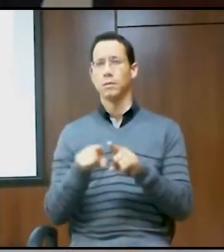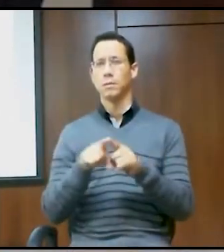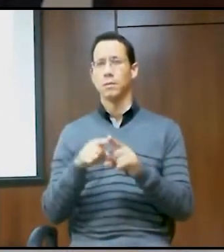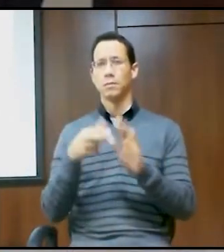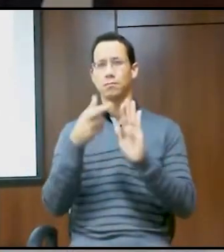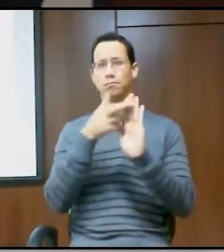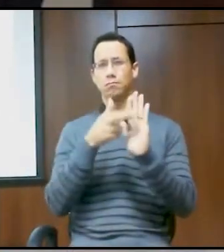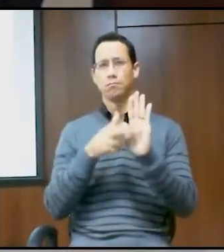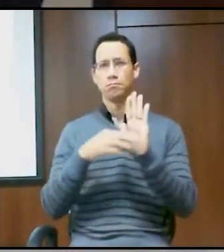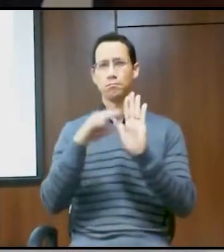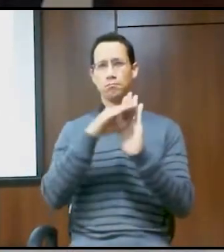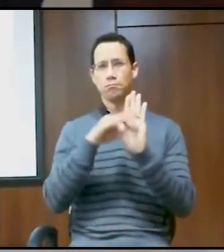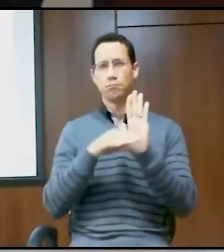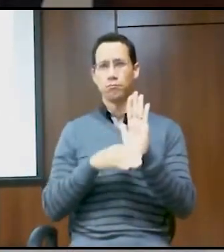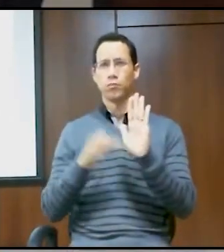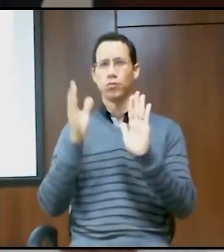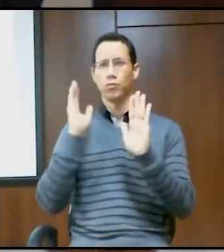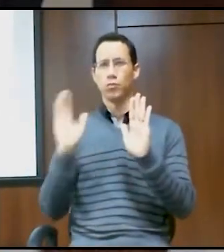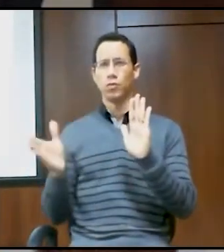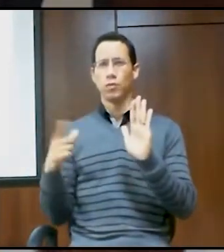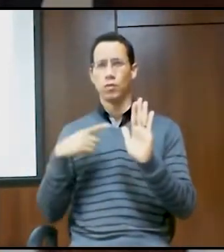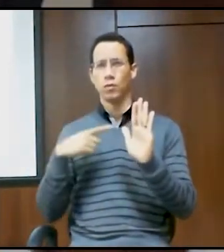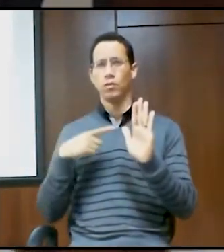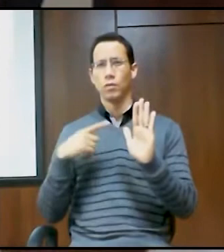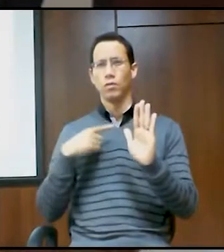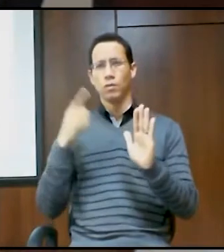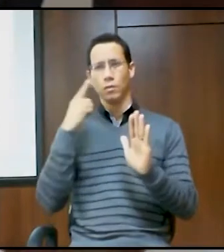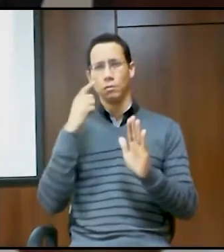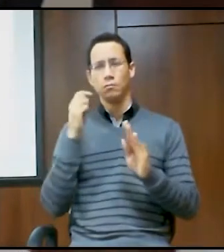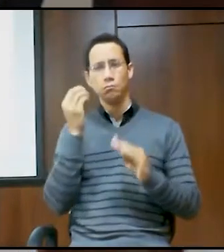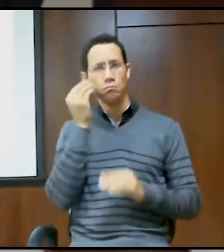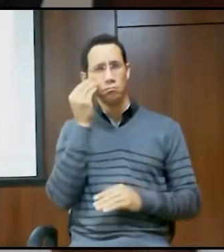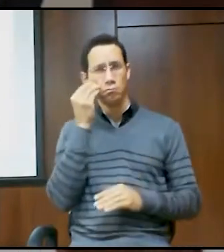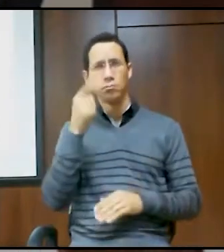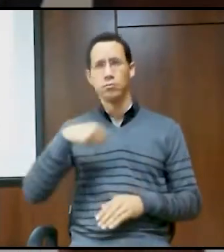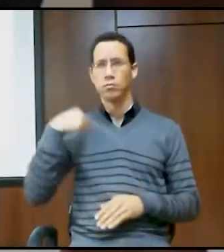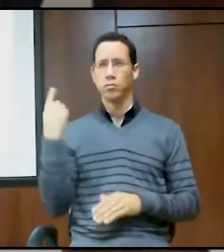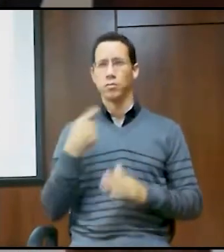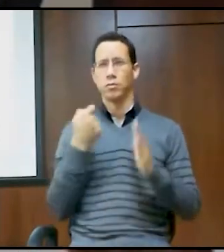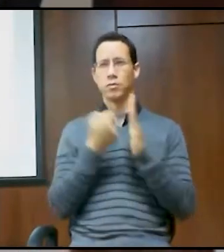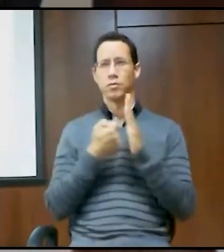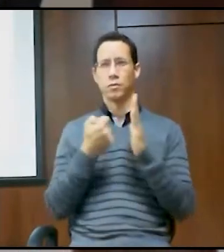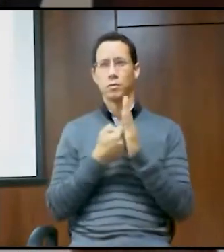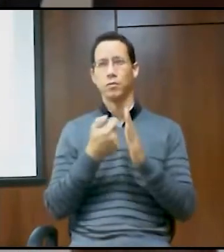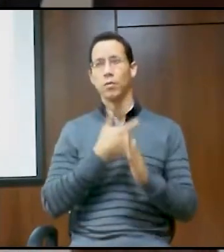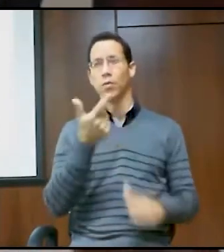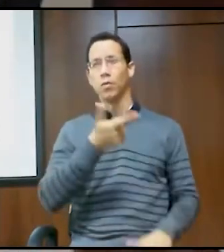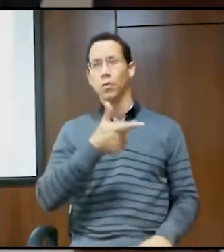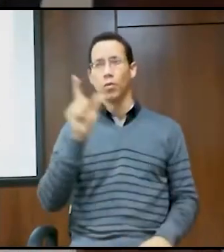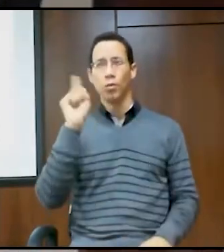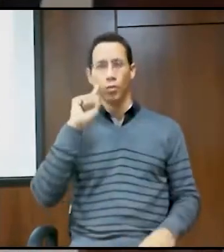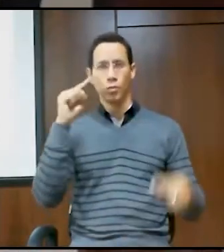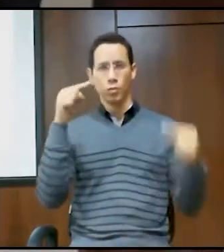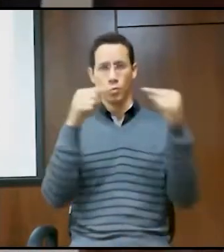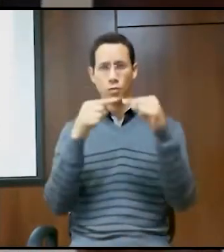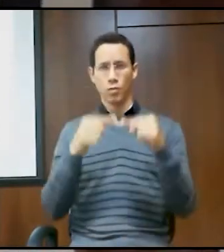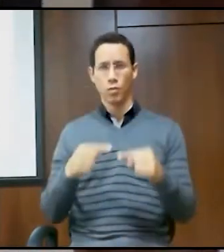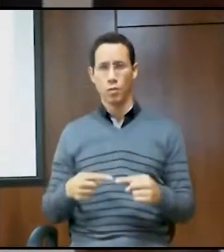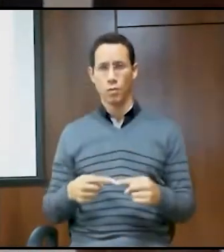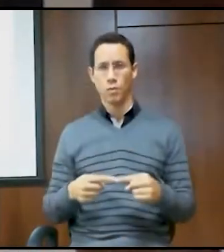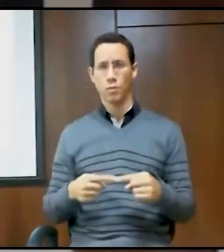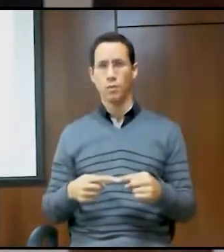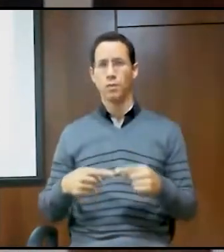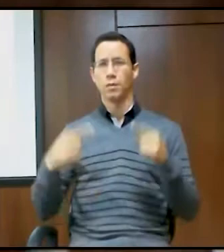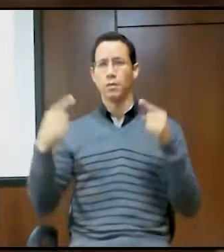normativo, ou também de práticas que já existiram, que a gente pode lutar e reivindicar, mas também tem um outro lado, que para além dessa disputa